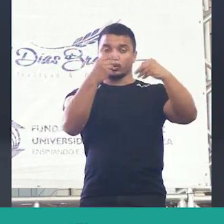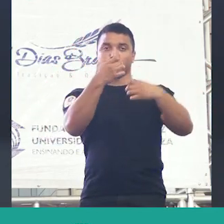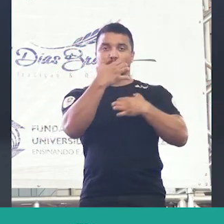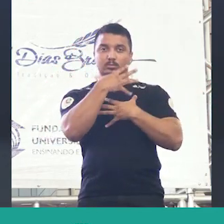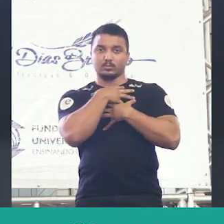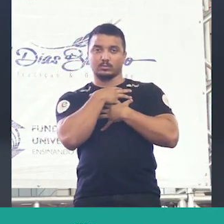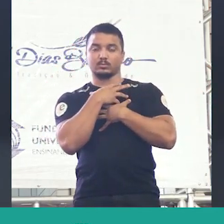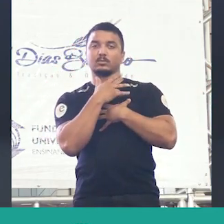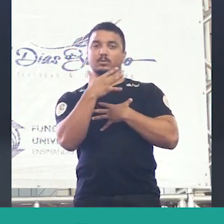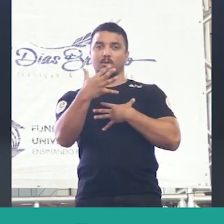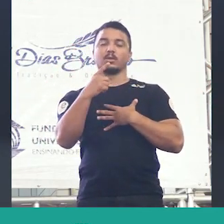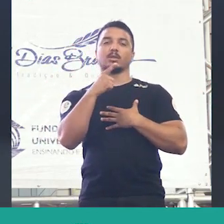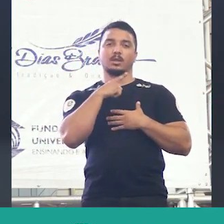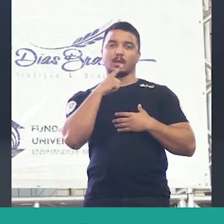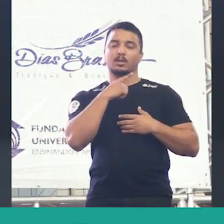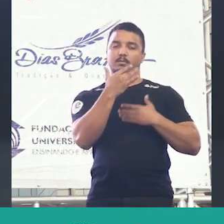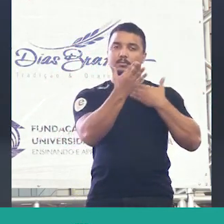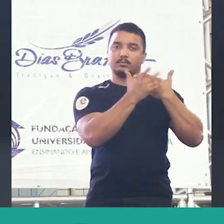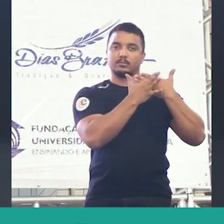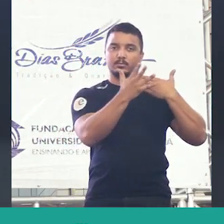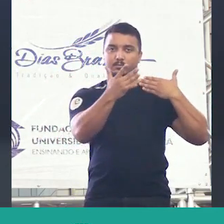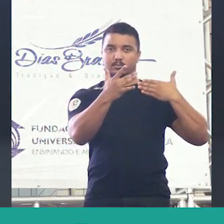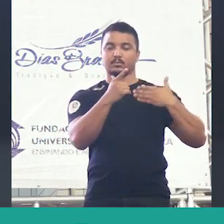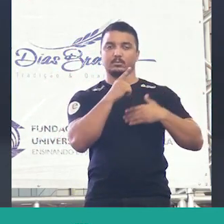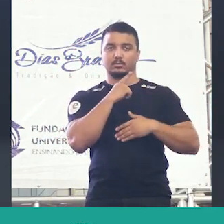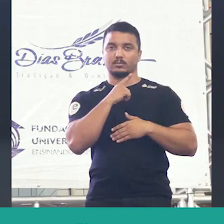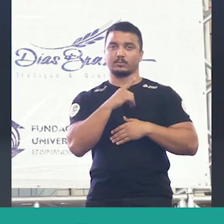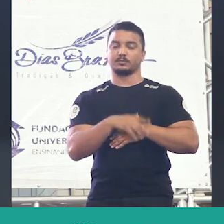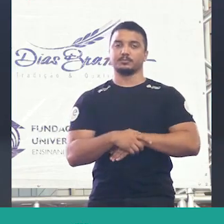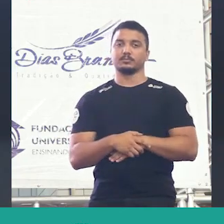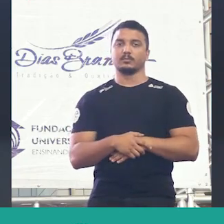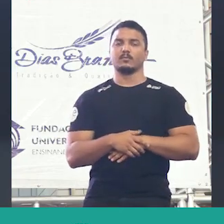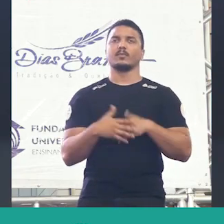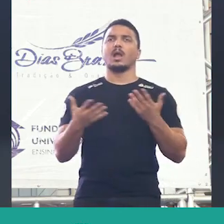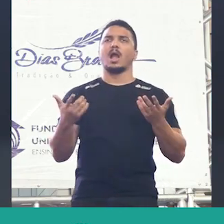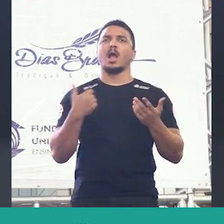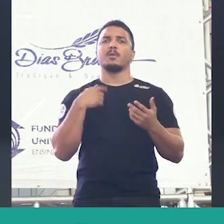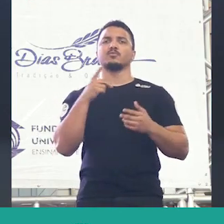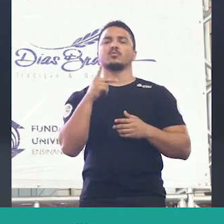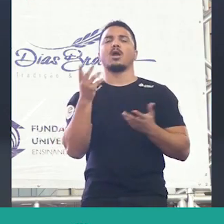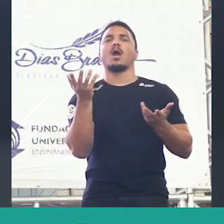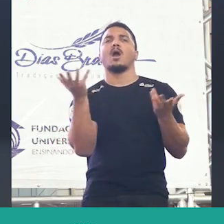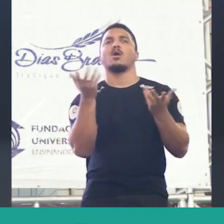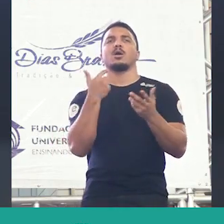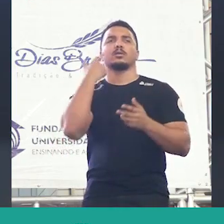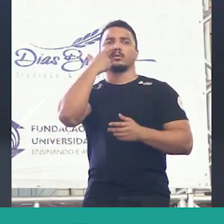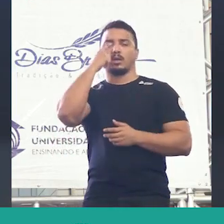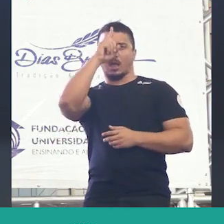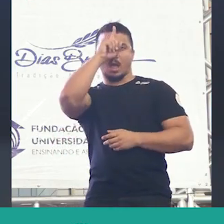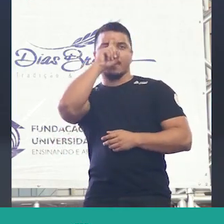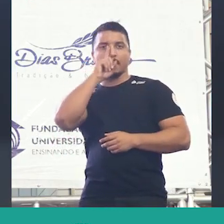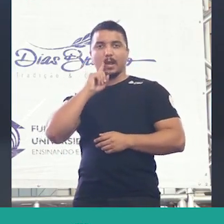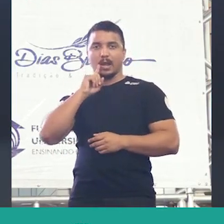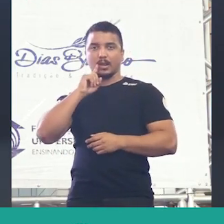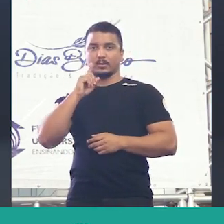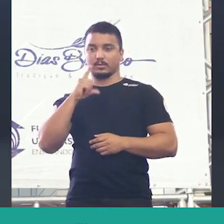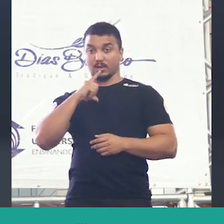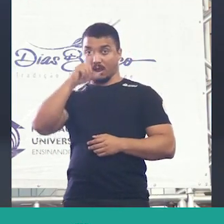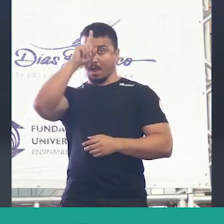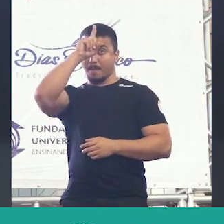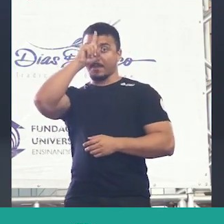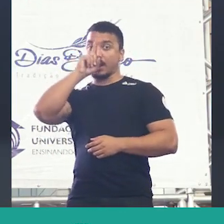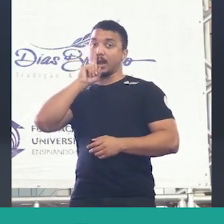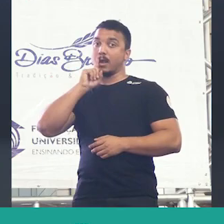não? Fui claro? Ok. Professor, agora tu vem com a blusa amarela. Agora é o auge, galera. Agora é o